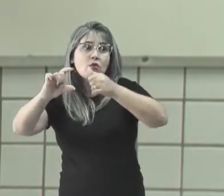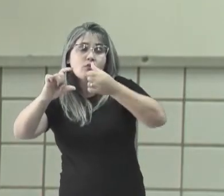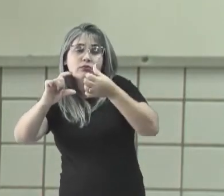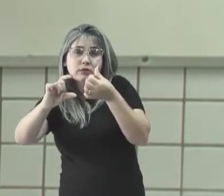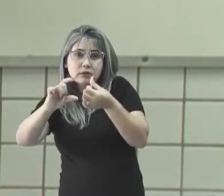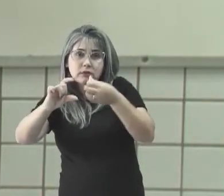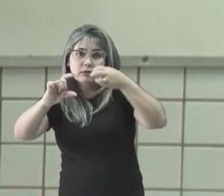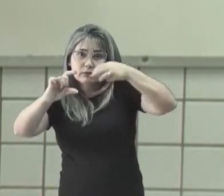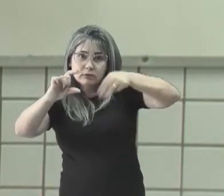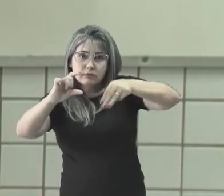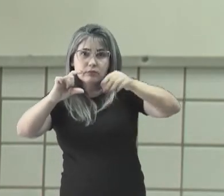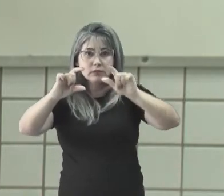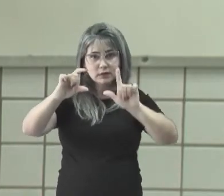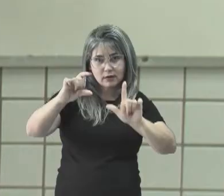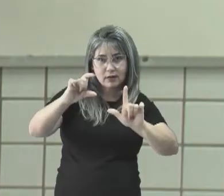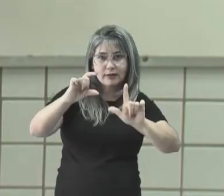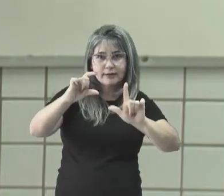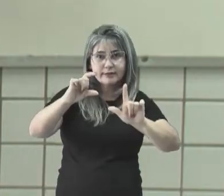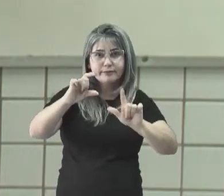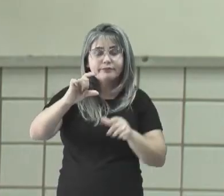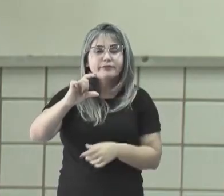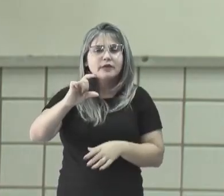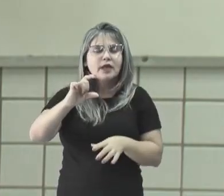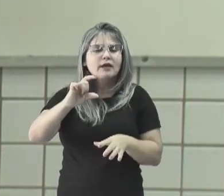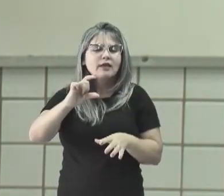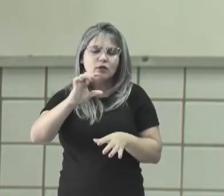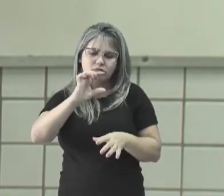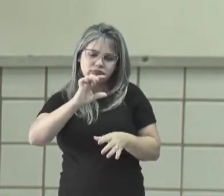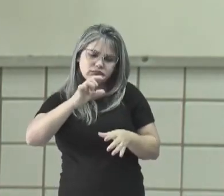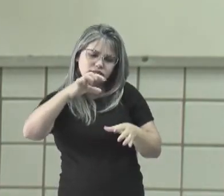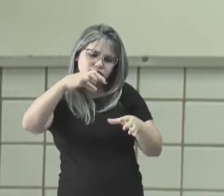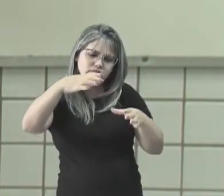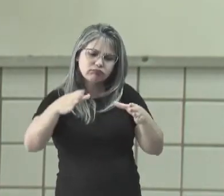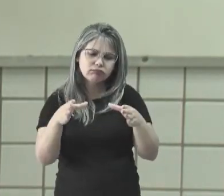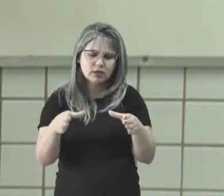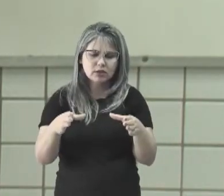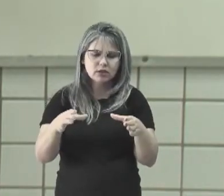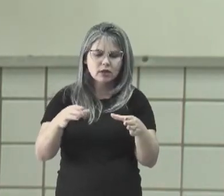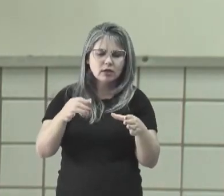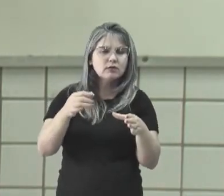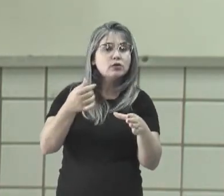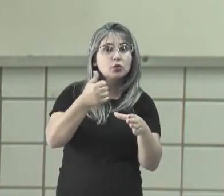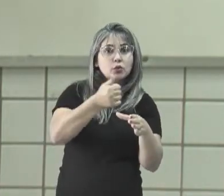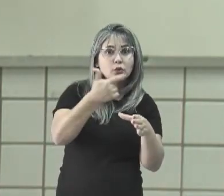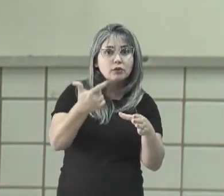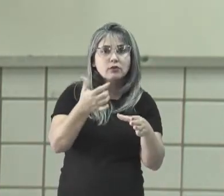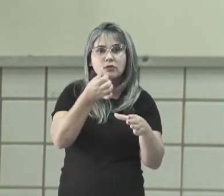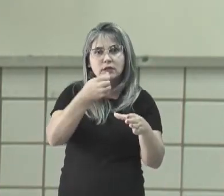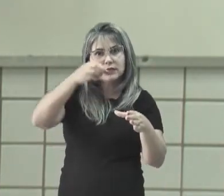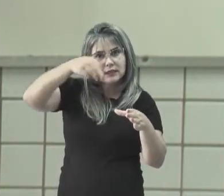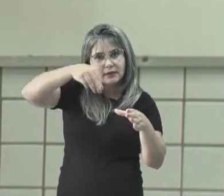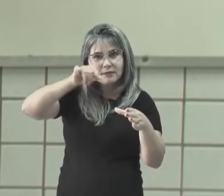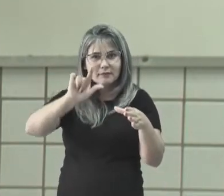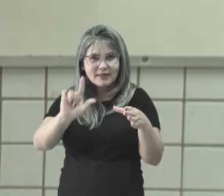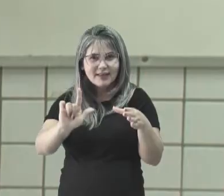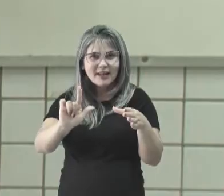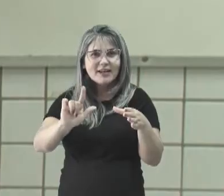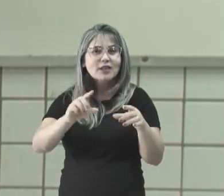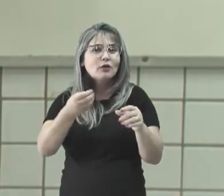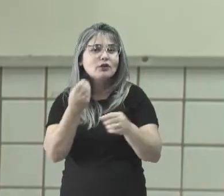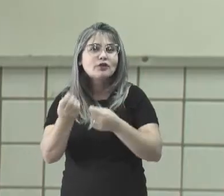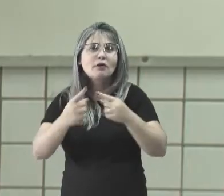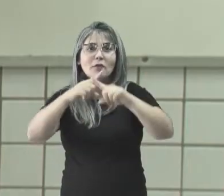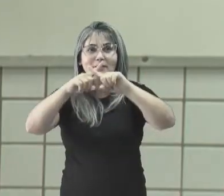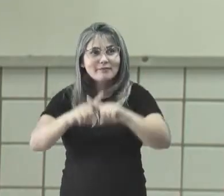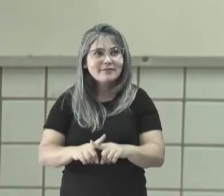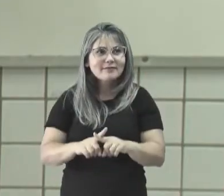ml, então o total a gente vai encontrar como? Multiplicando 12 vezes 6. Então, se eu tenho